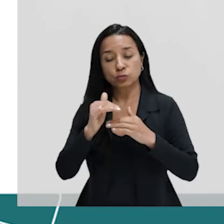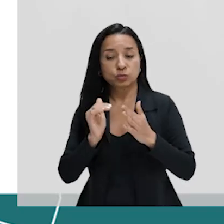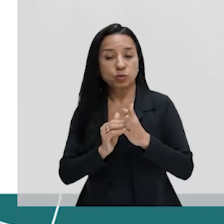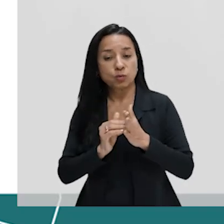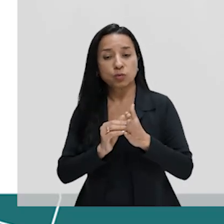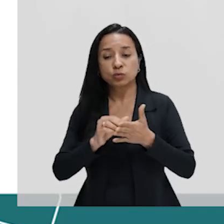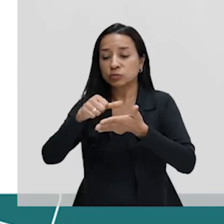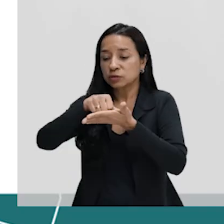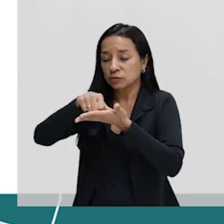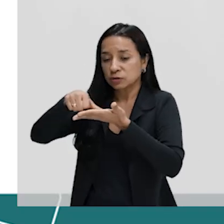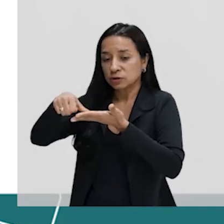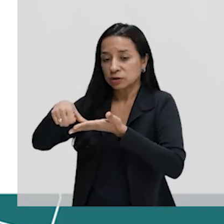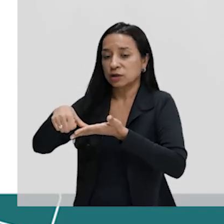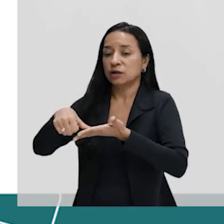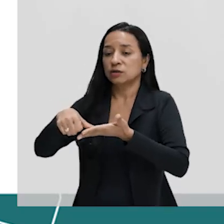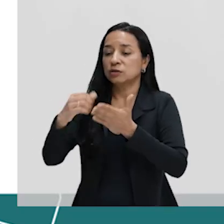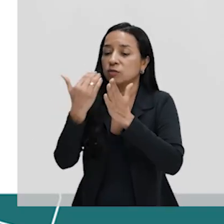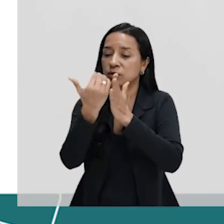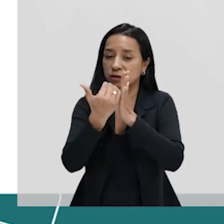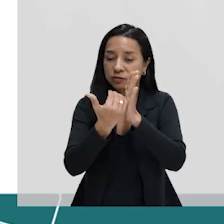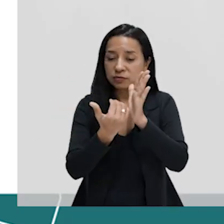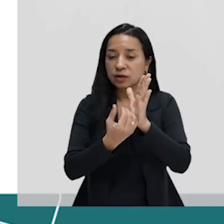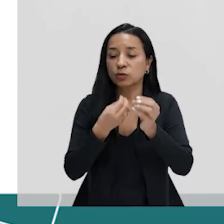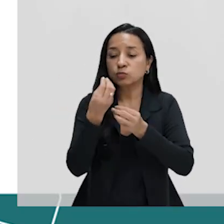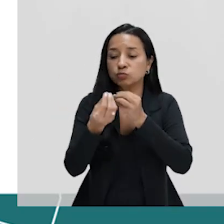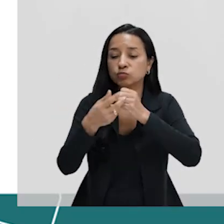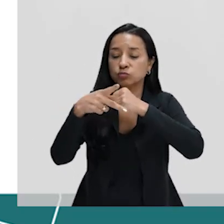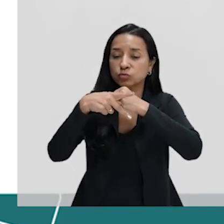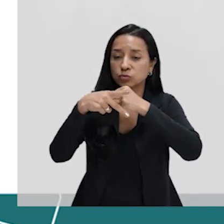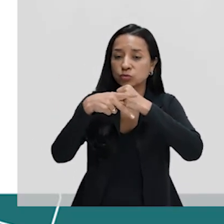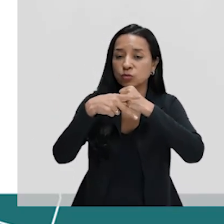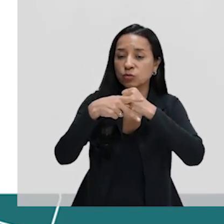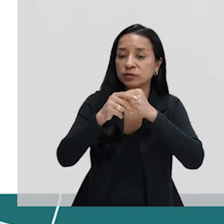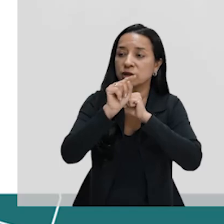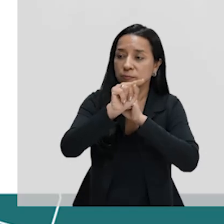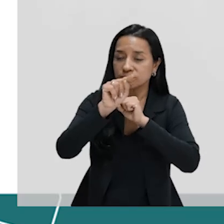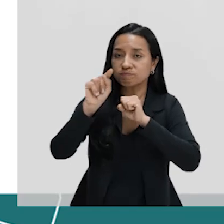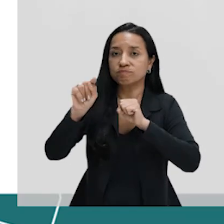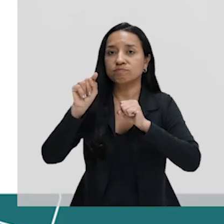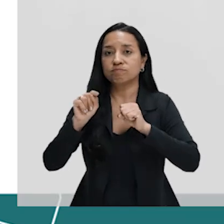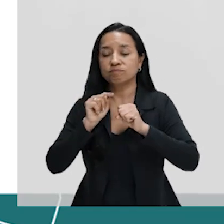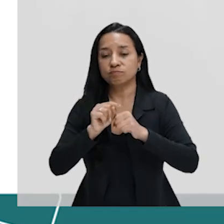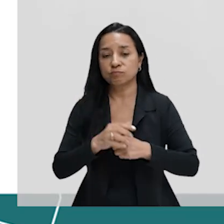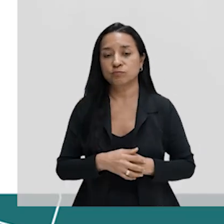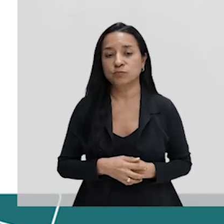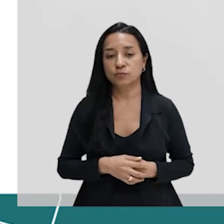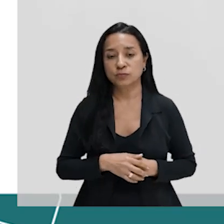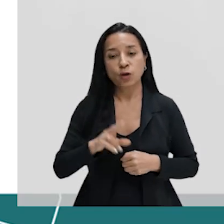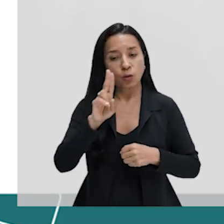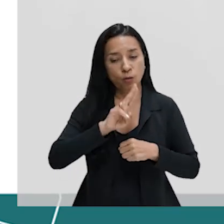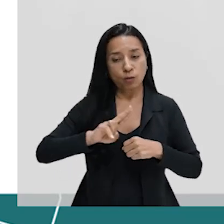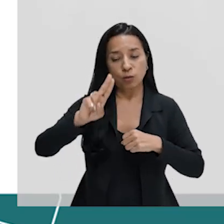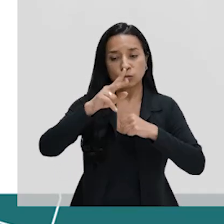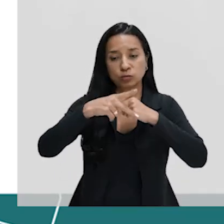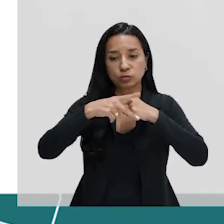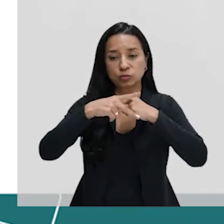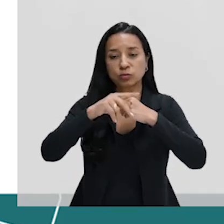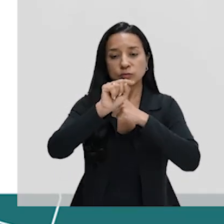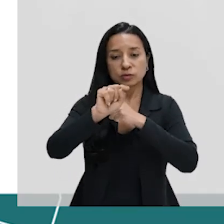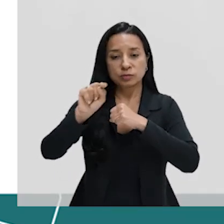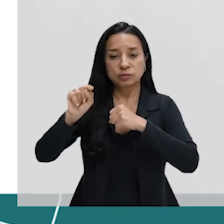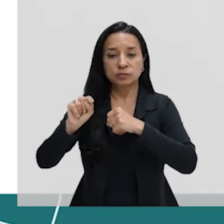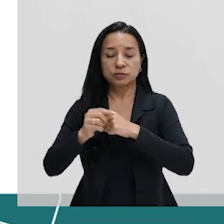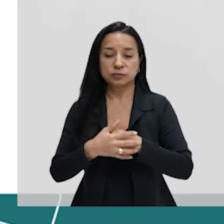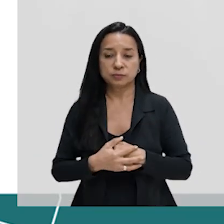são classificados como pronomes demonstrativos. O uso dos pronomes demonstrativos. Quando o